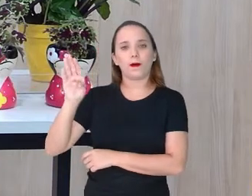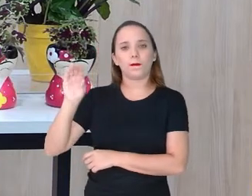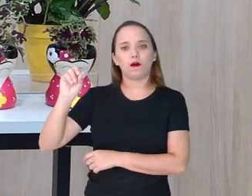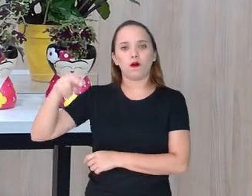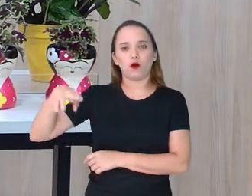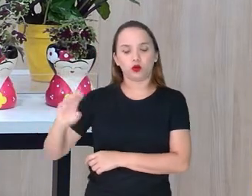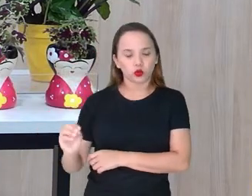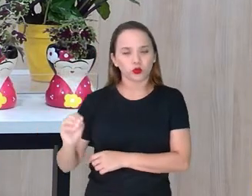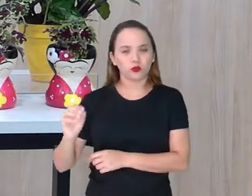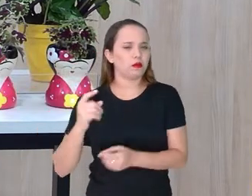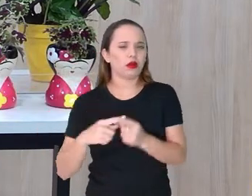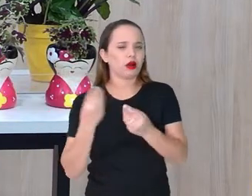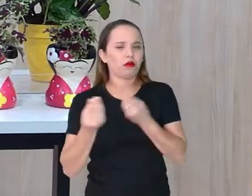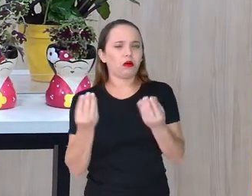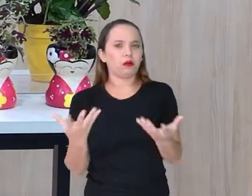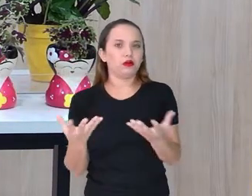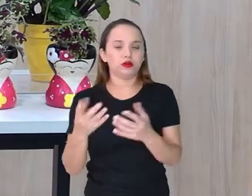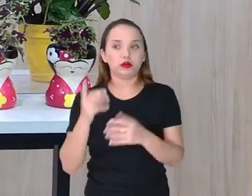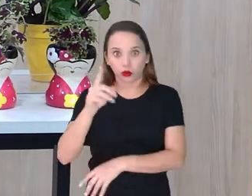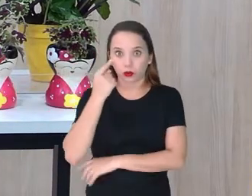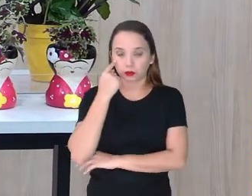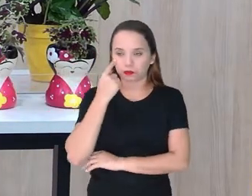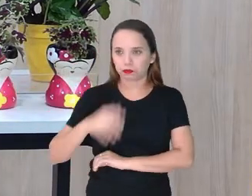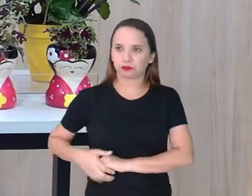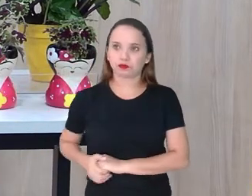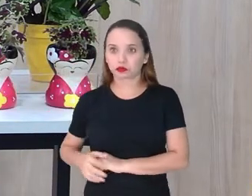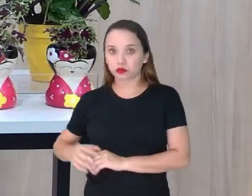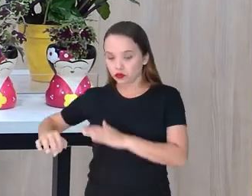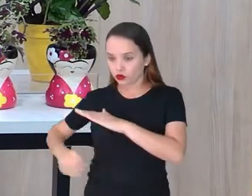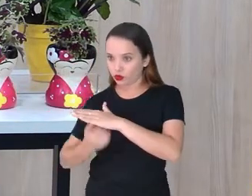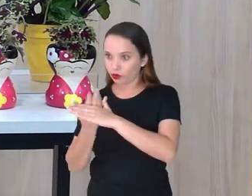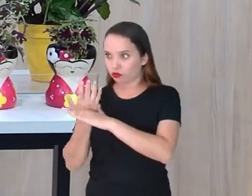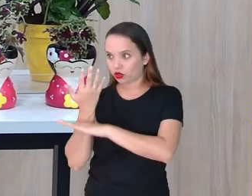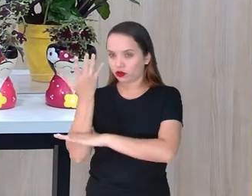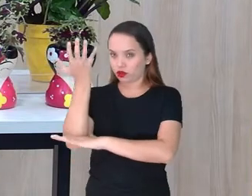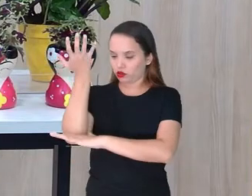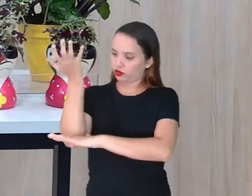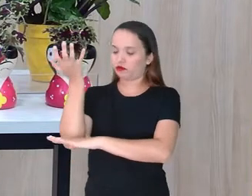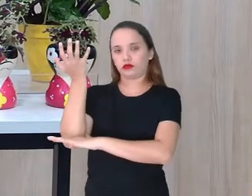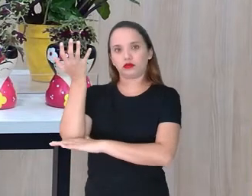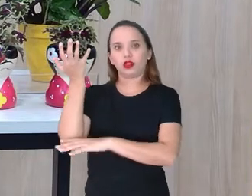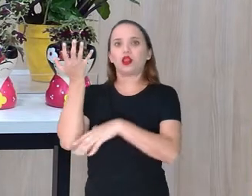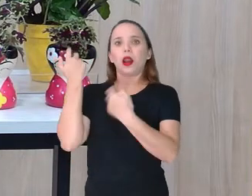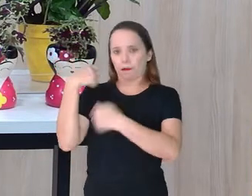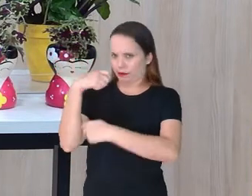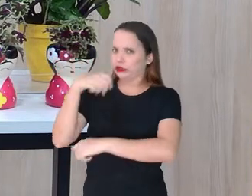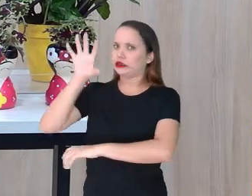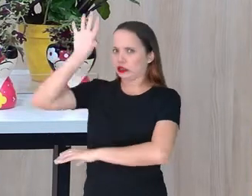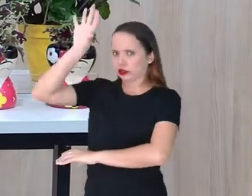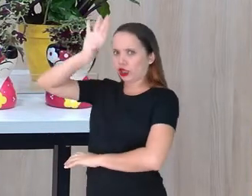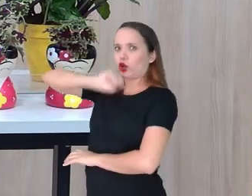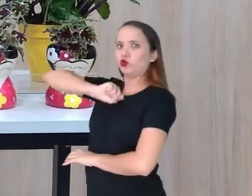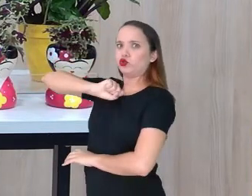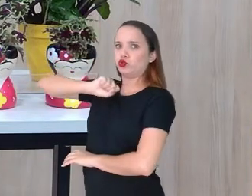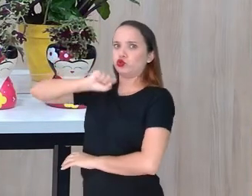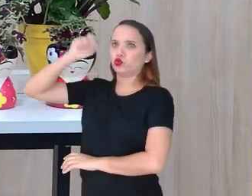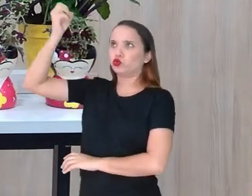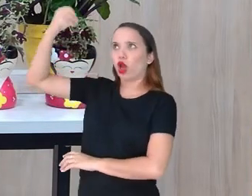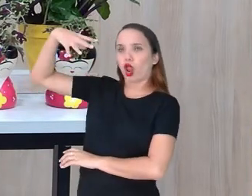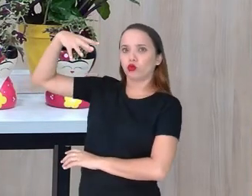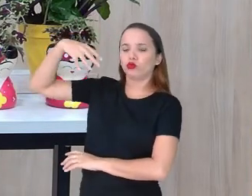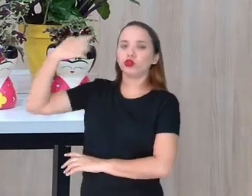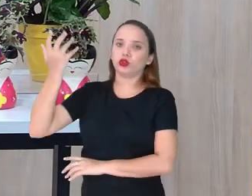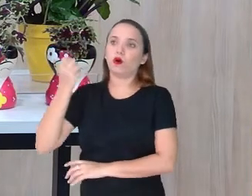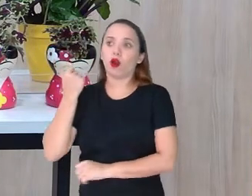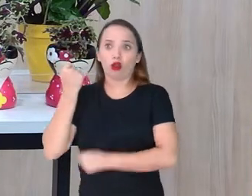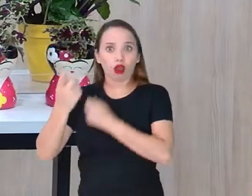plantadinha. Então, o que é que ela vai fazer? Ela precisa de luz para poder realizar a fotossíntese. Então, às vezes, a planta, quando